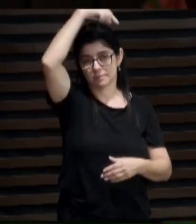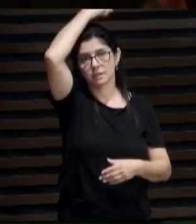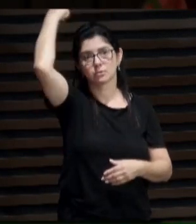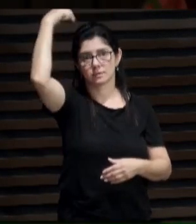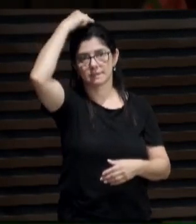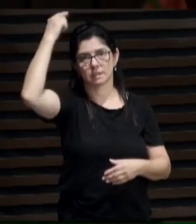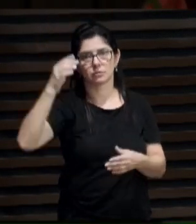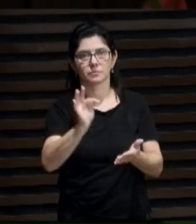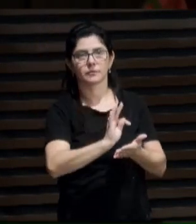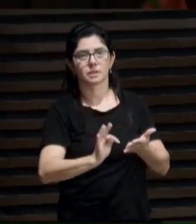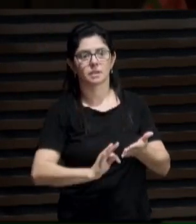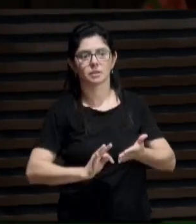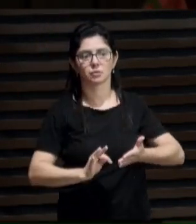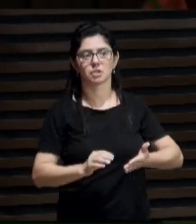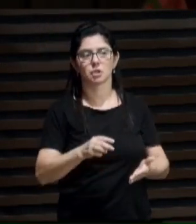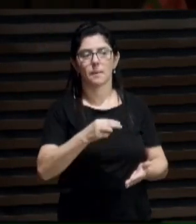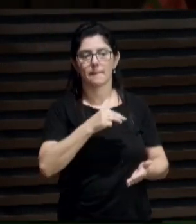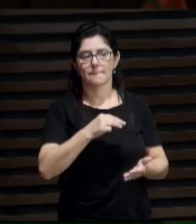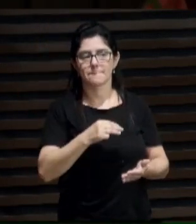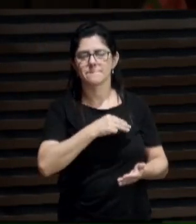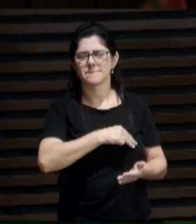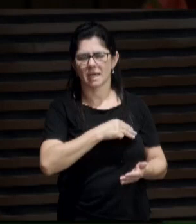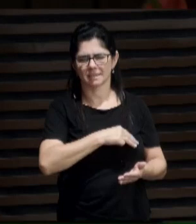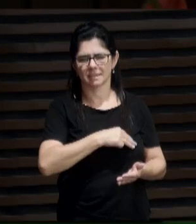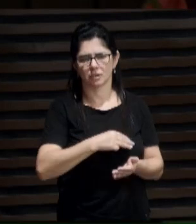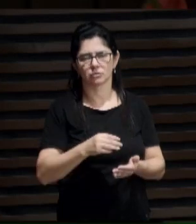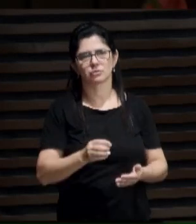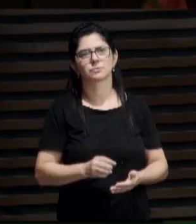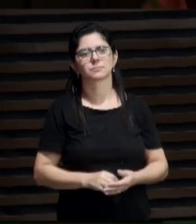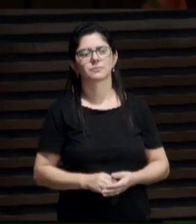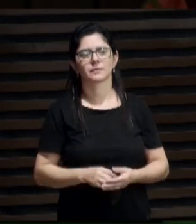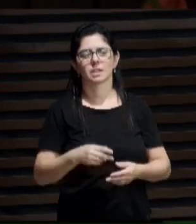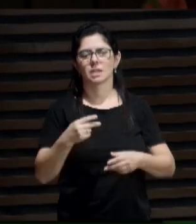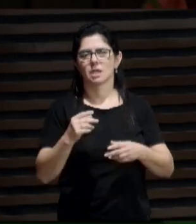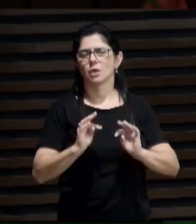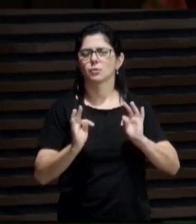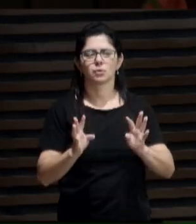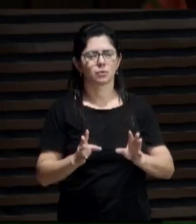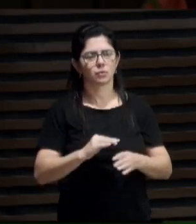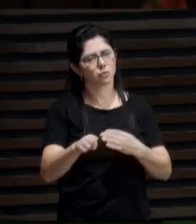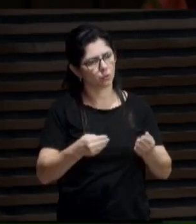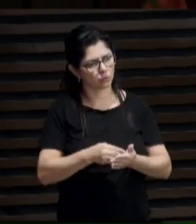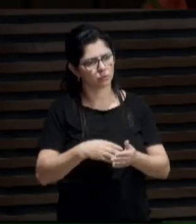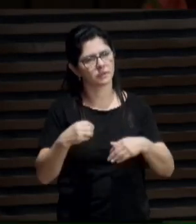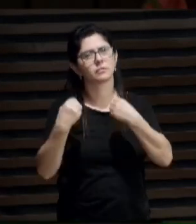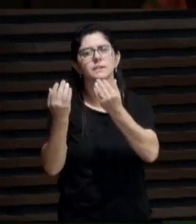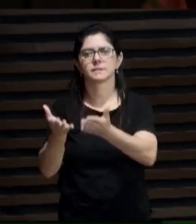de Mateus, capítulo 11, versículo 27, diz: "Tudo me foi entregue por meu